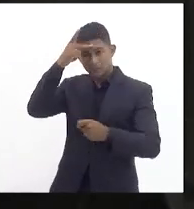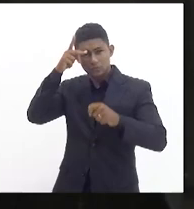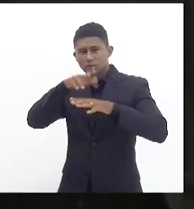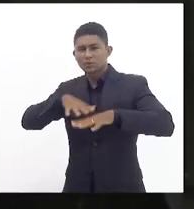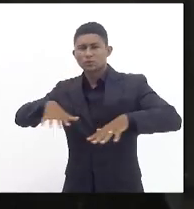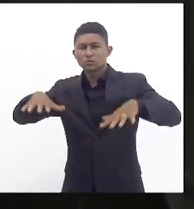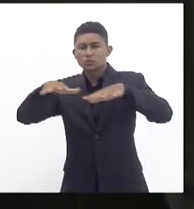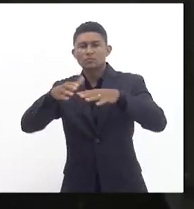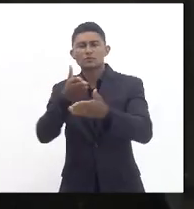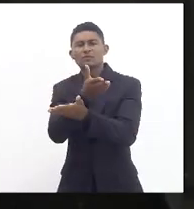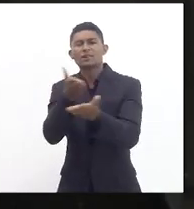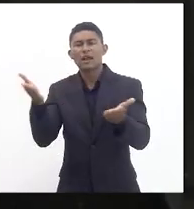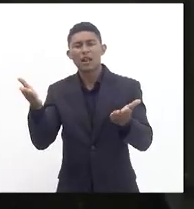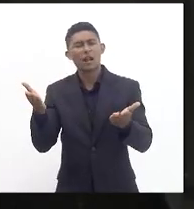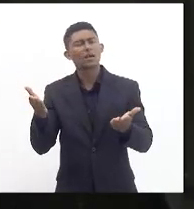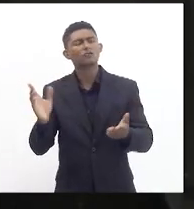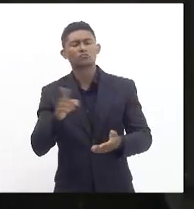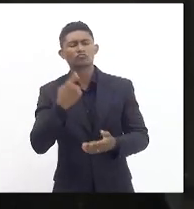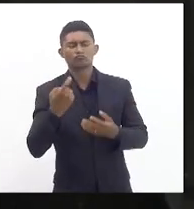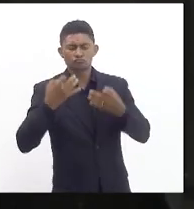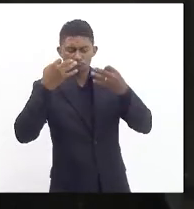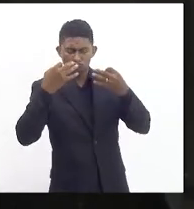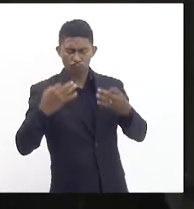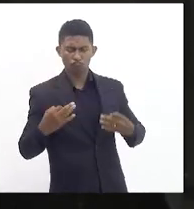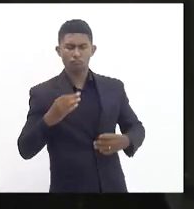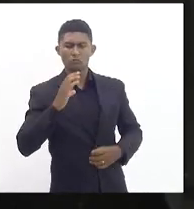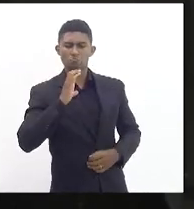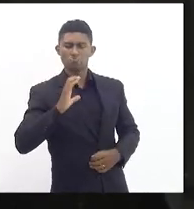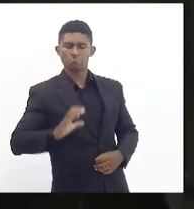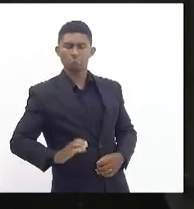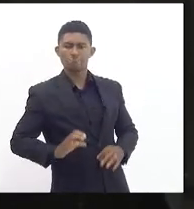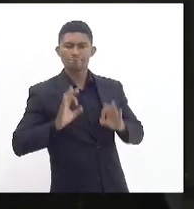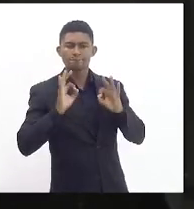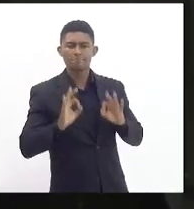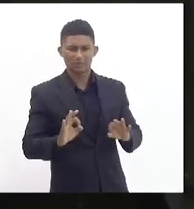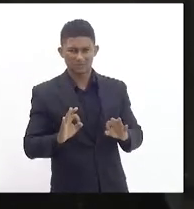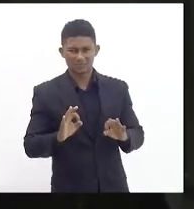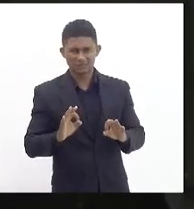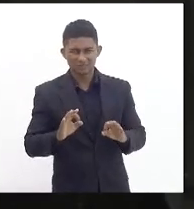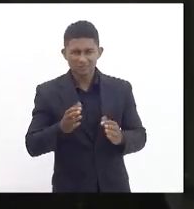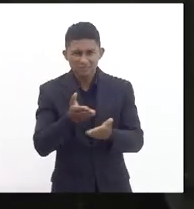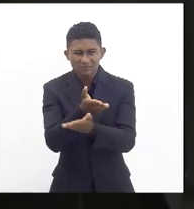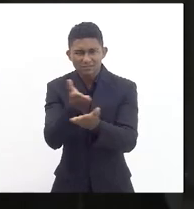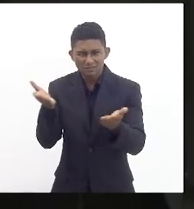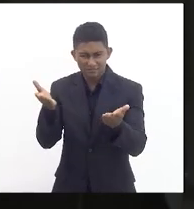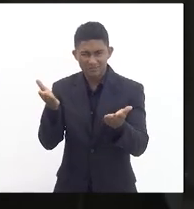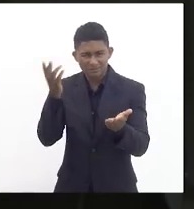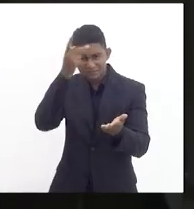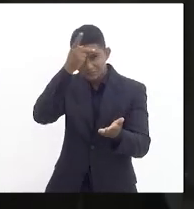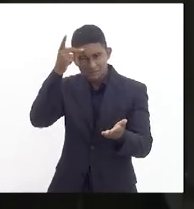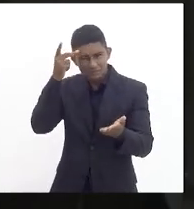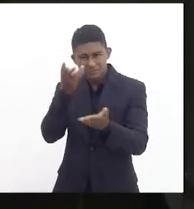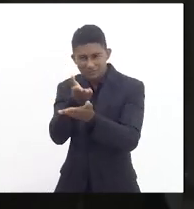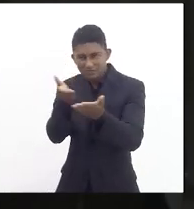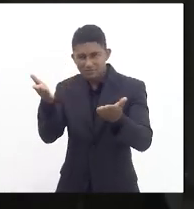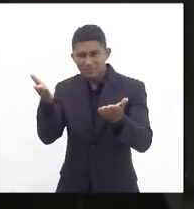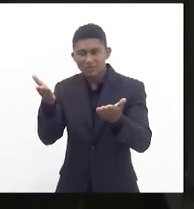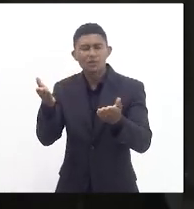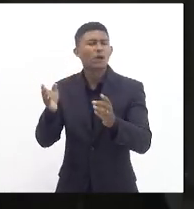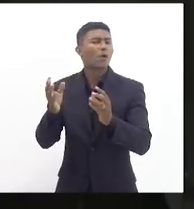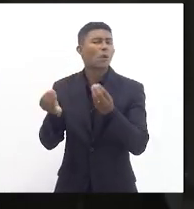um mundo dito ocidental, esse mundo está em